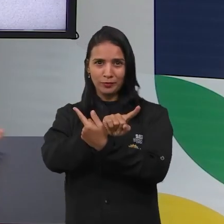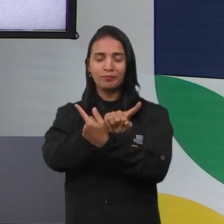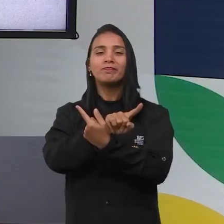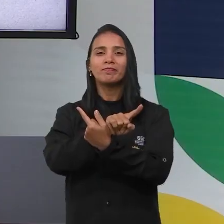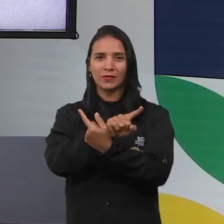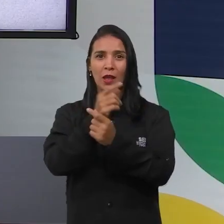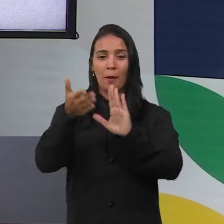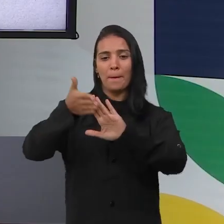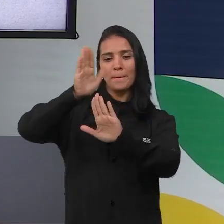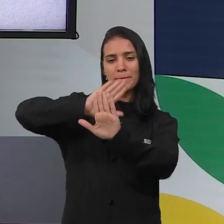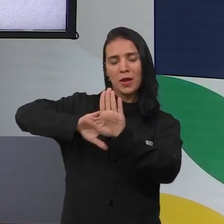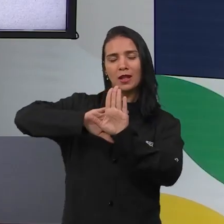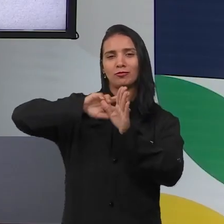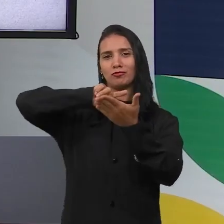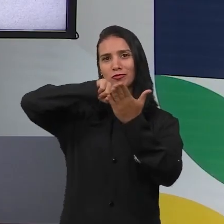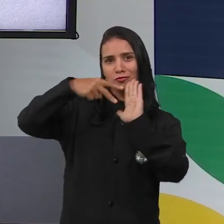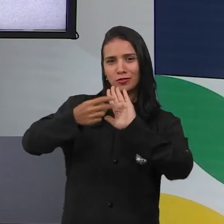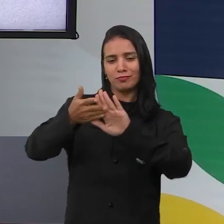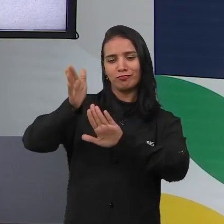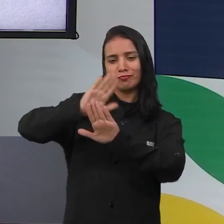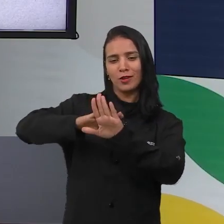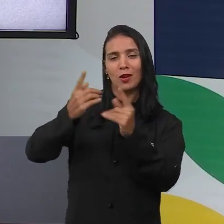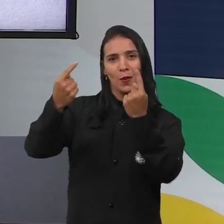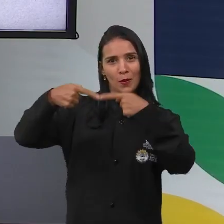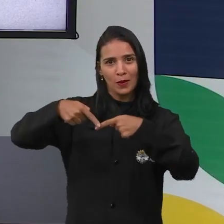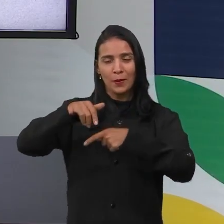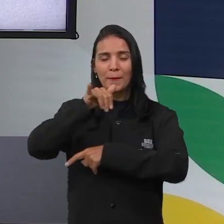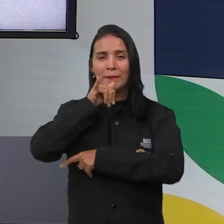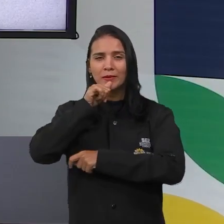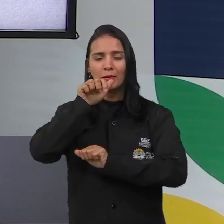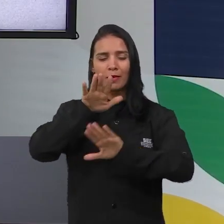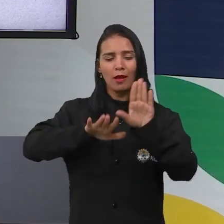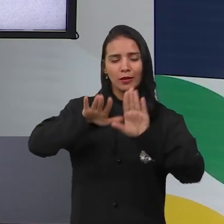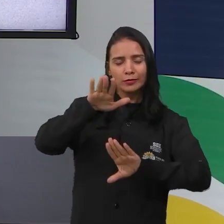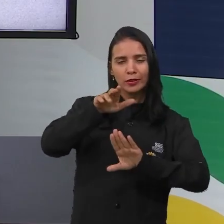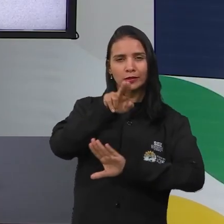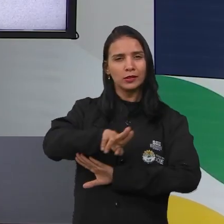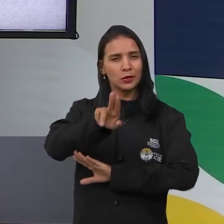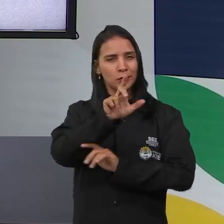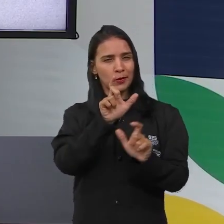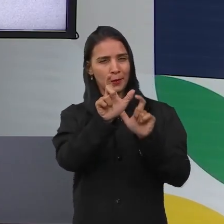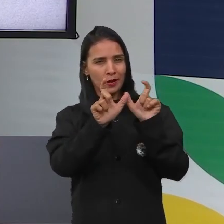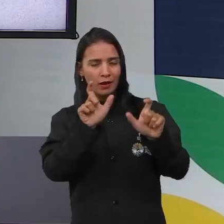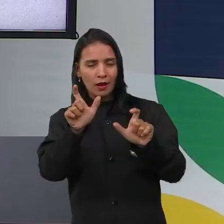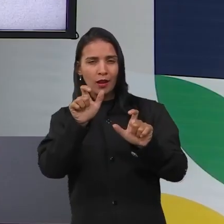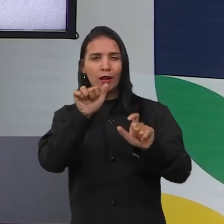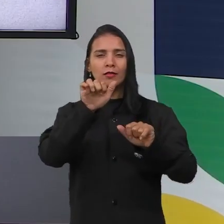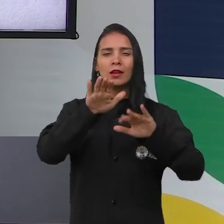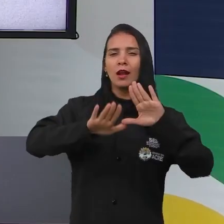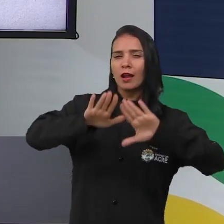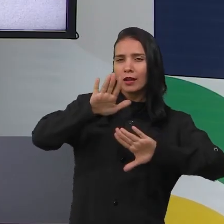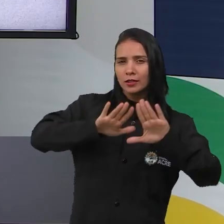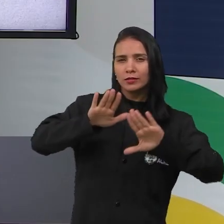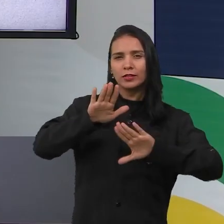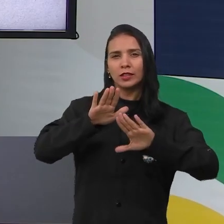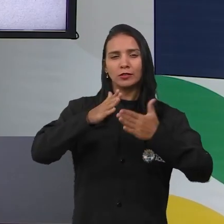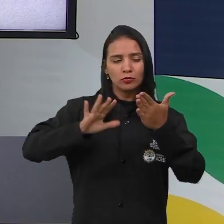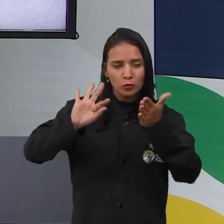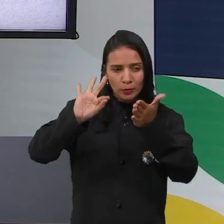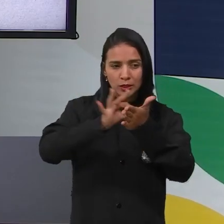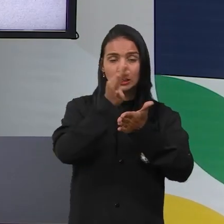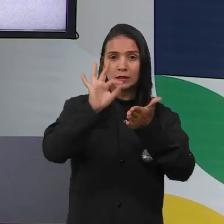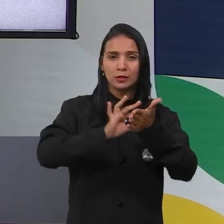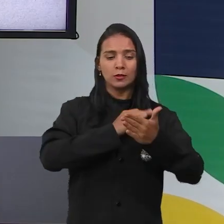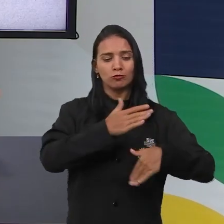dizer. Então, por exemplo, você vai lá, faz uma prova, participa de um processo seletivo, você não se saiu